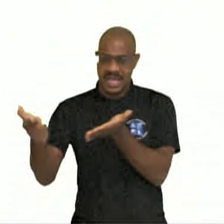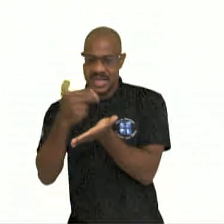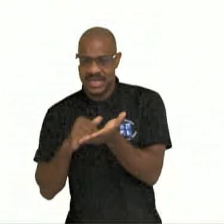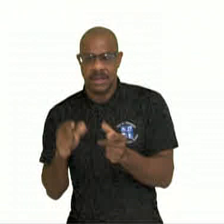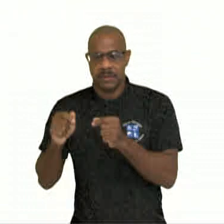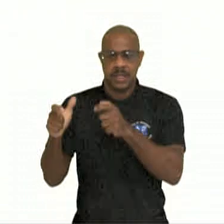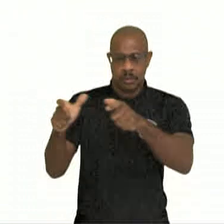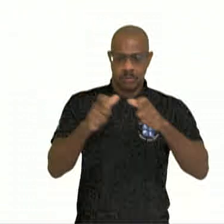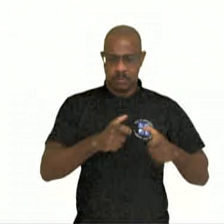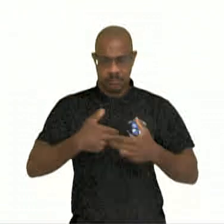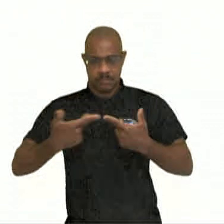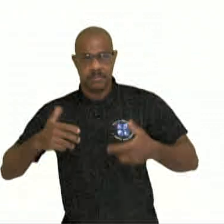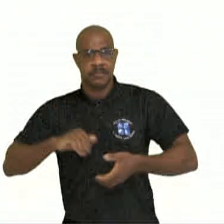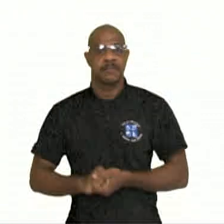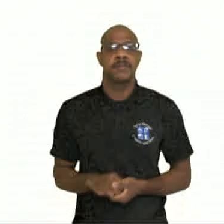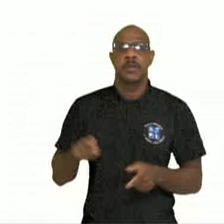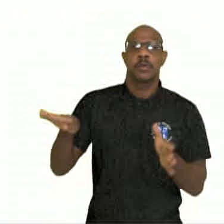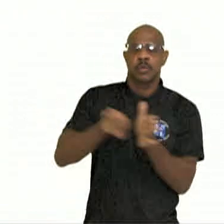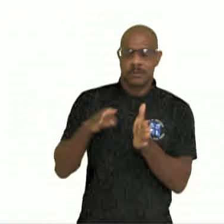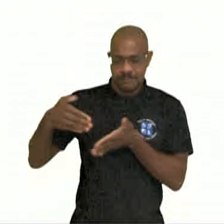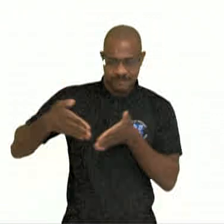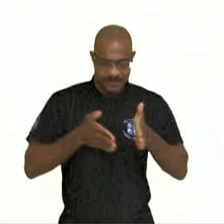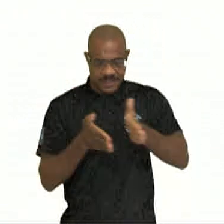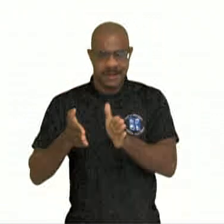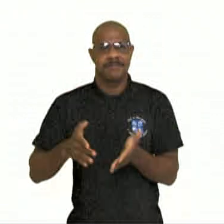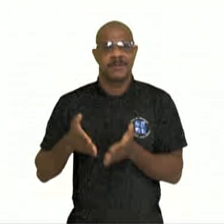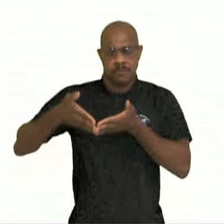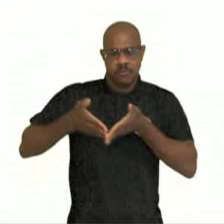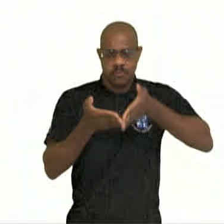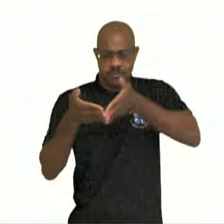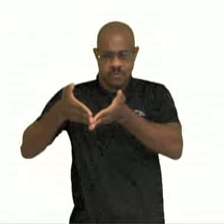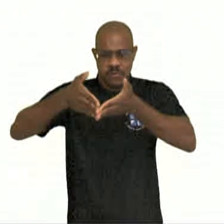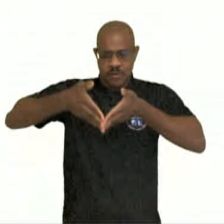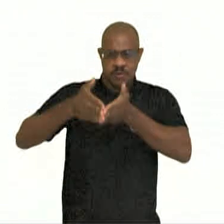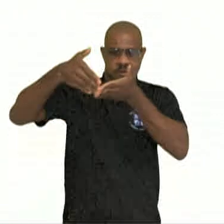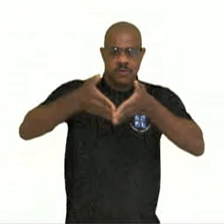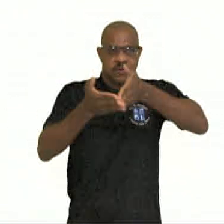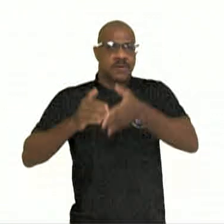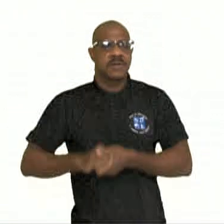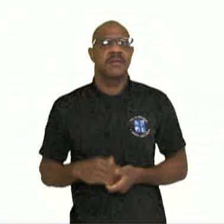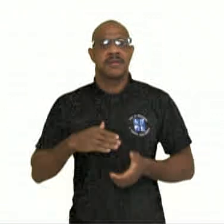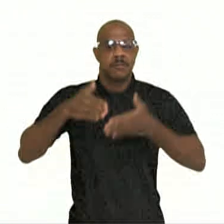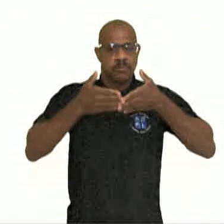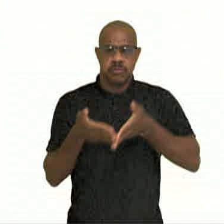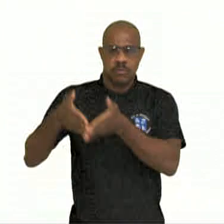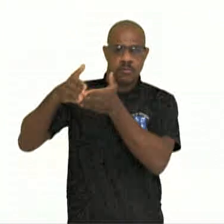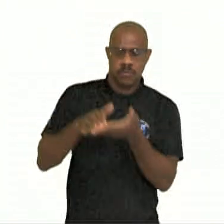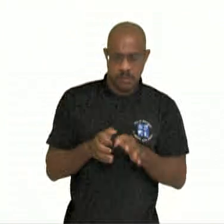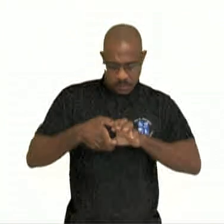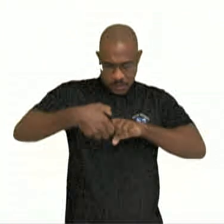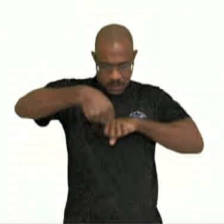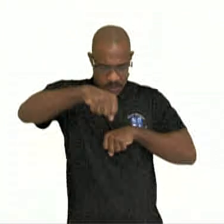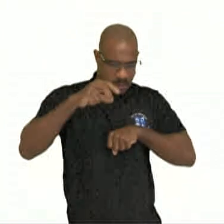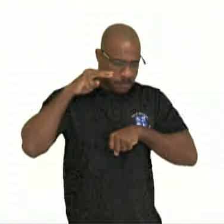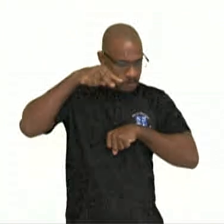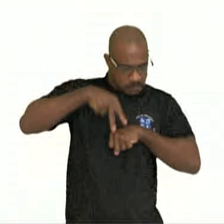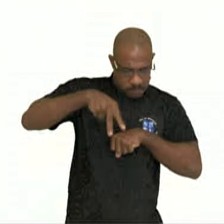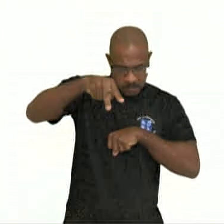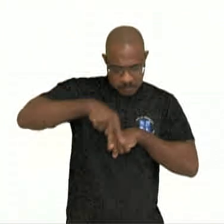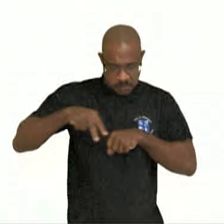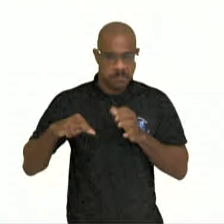dispunham de cartógrafos. E à medida com que essas embarcações iam navegando pelo mundo, os cartógrafos iam fazendo as